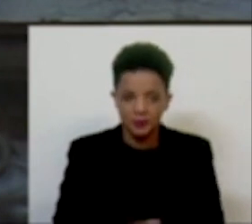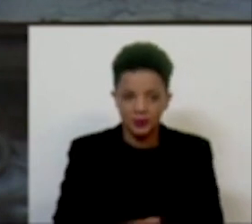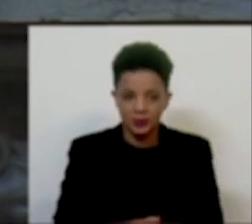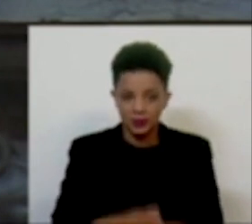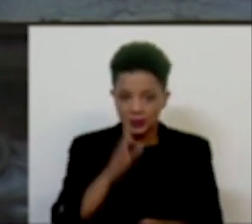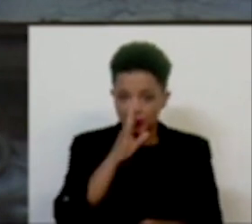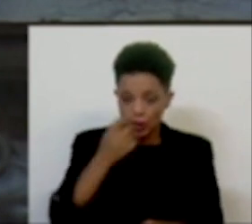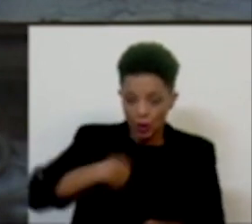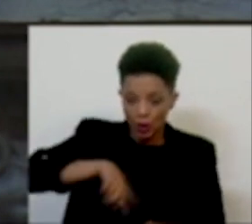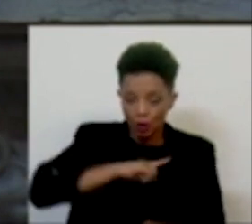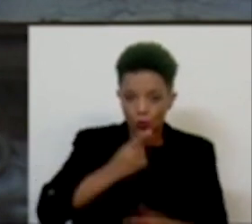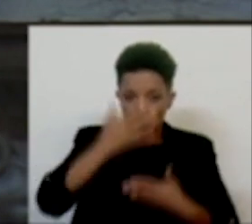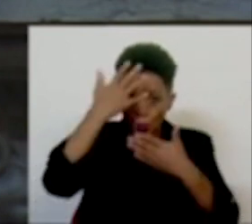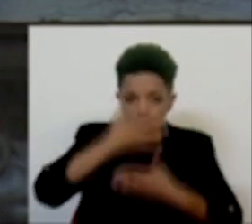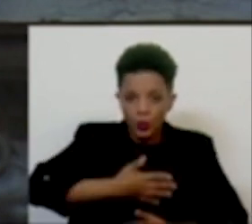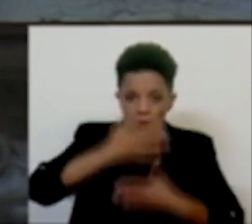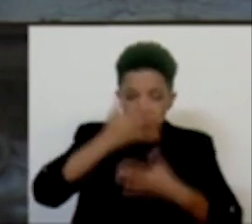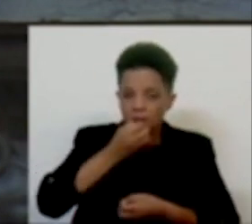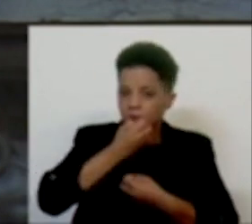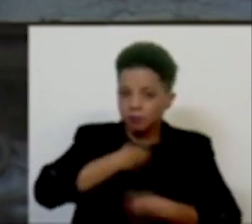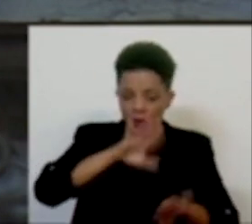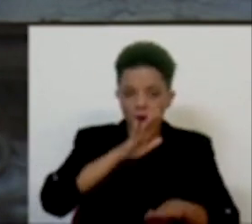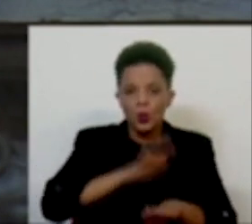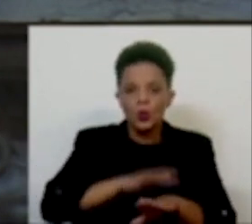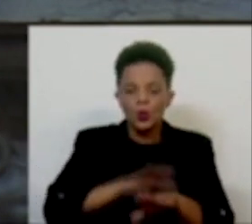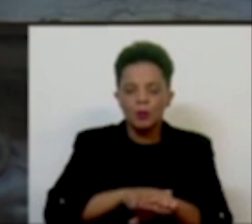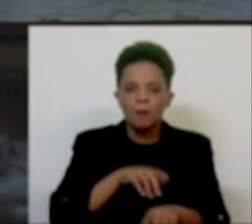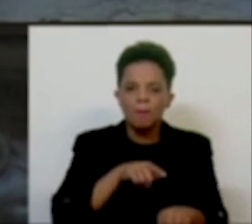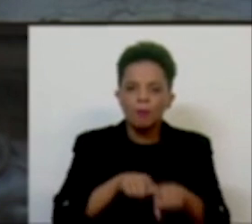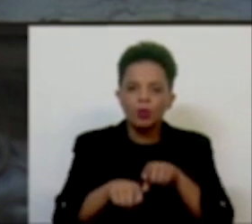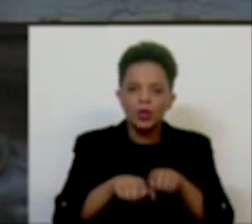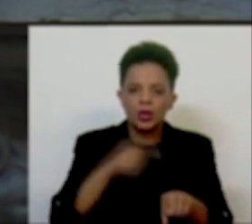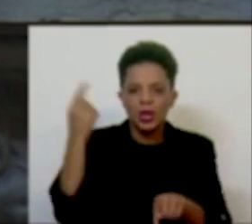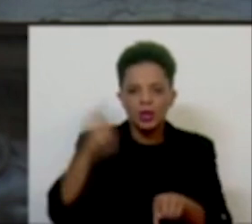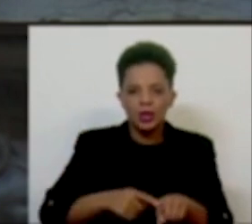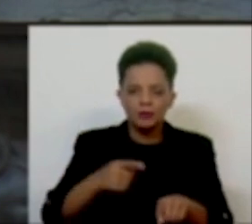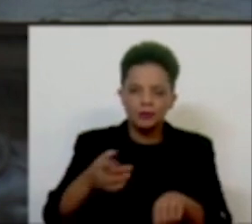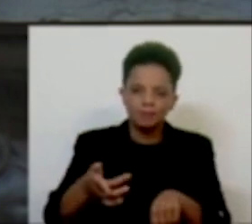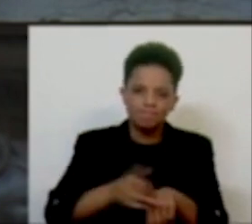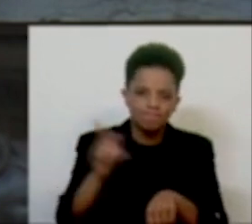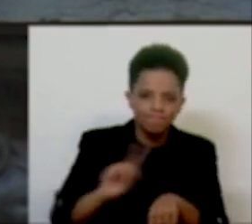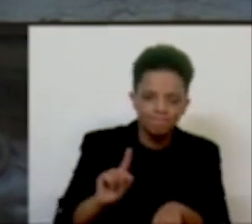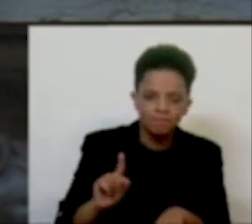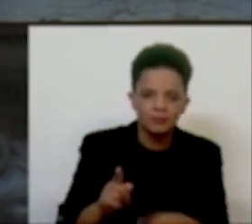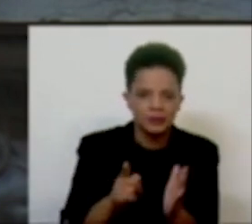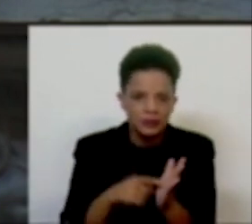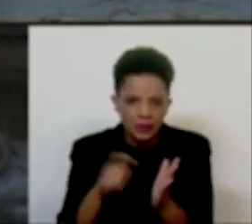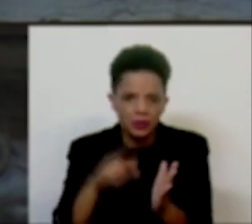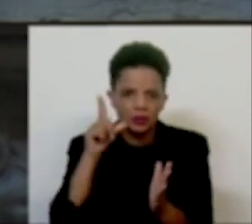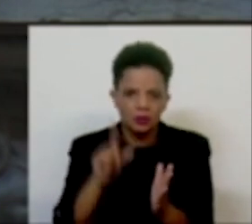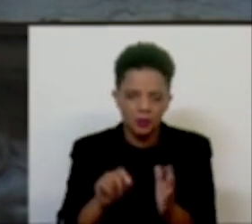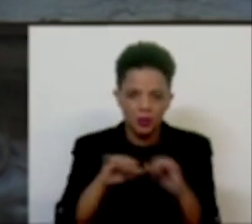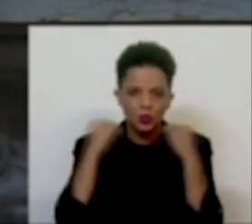perderemos um dia em que aceitarmos que a dinâmica política deve ser insensível às necessidades e ao